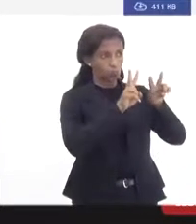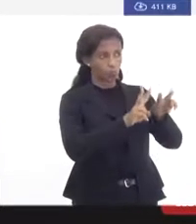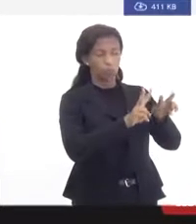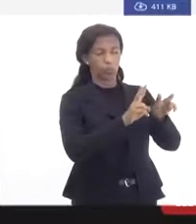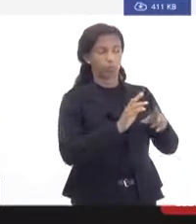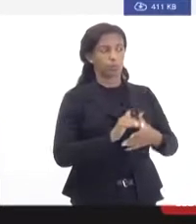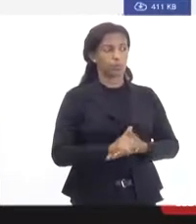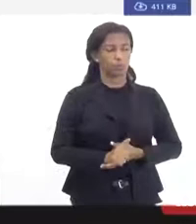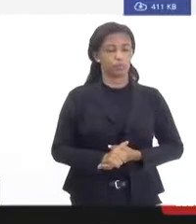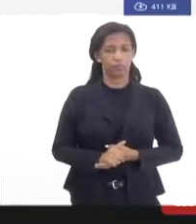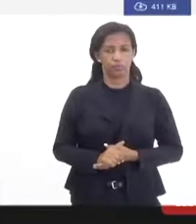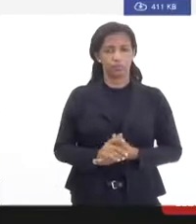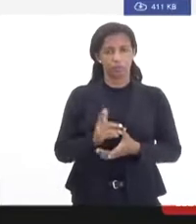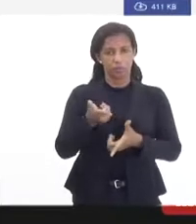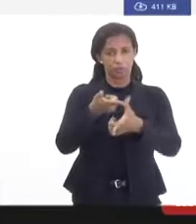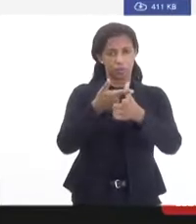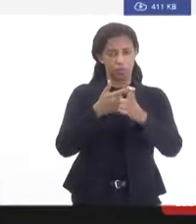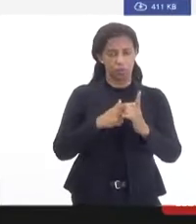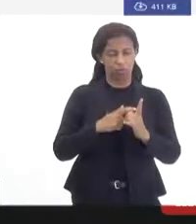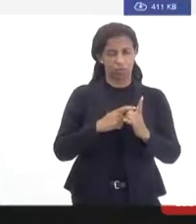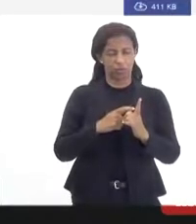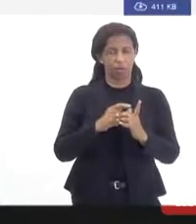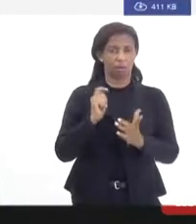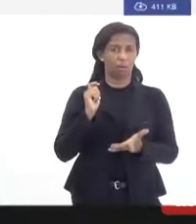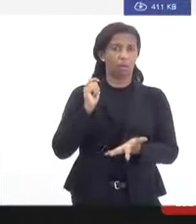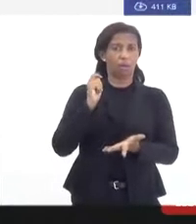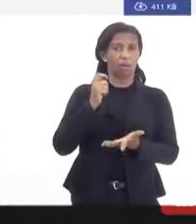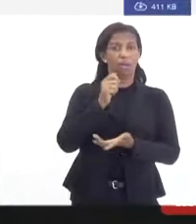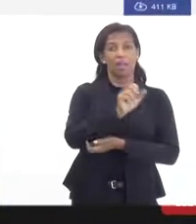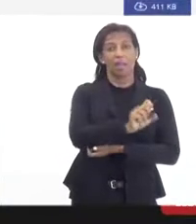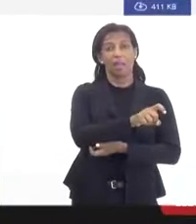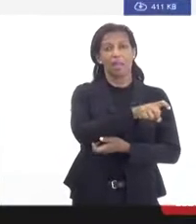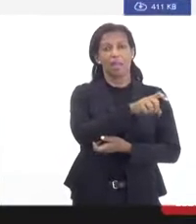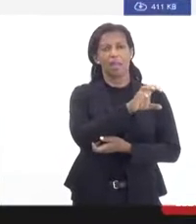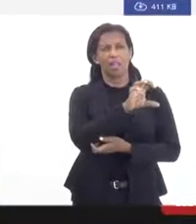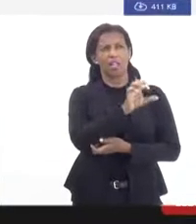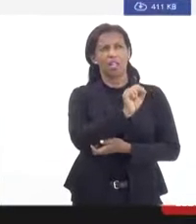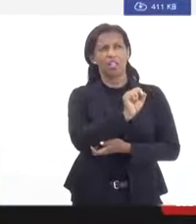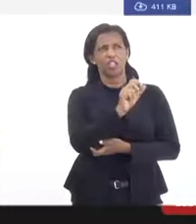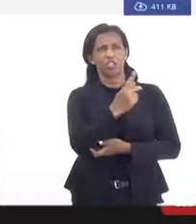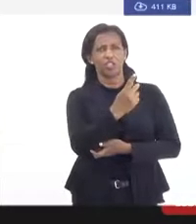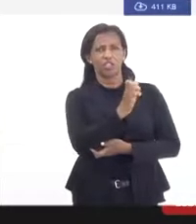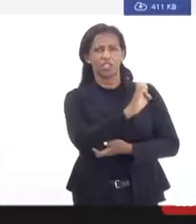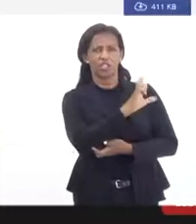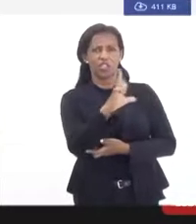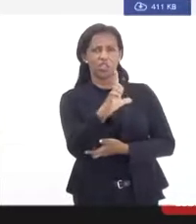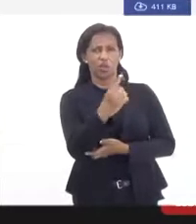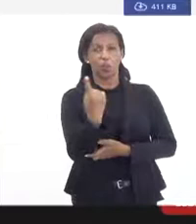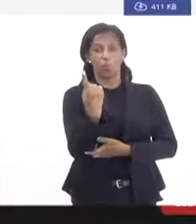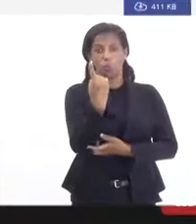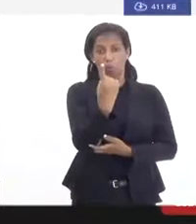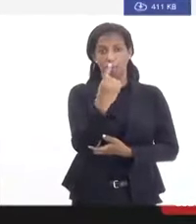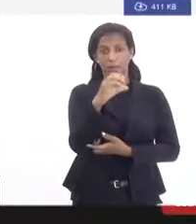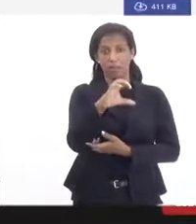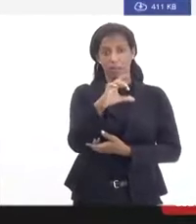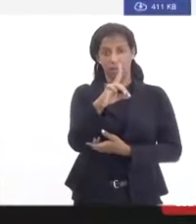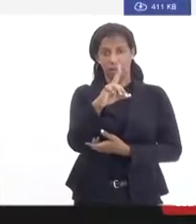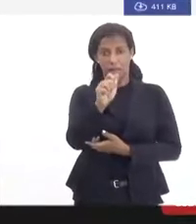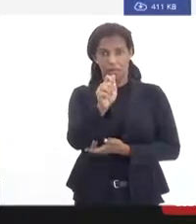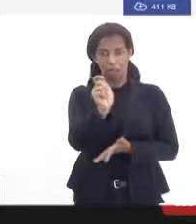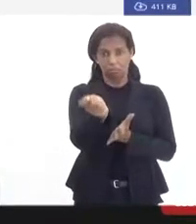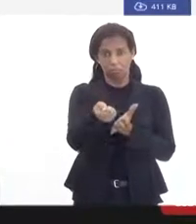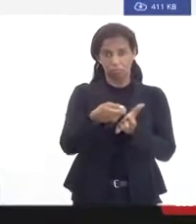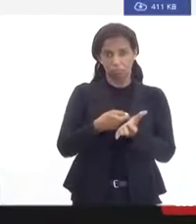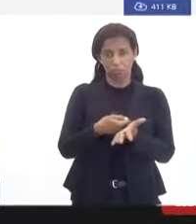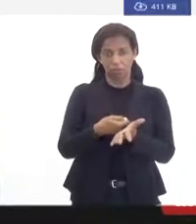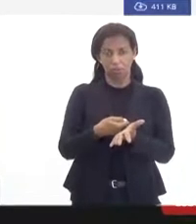na dívida ativa, inscrita em dívida ativa, seria a Shell, com uma CDA inscrita. Tá? E aí